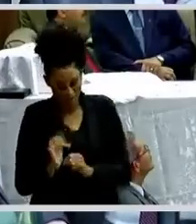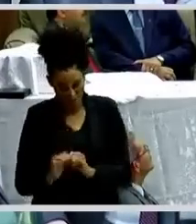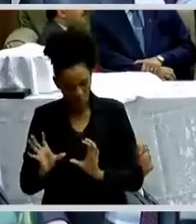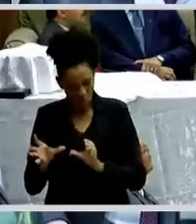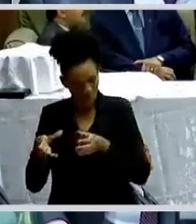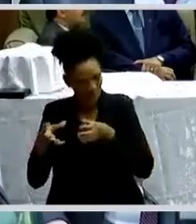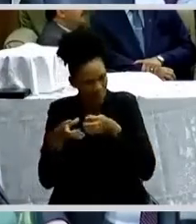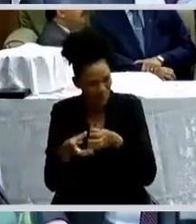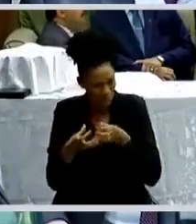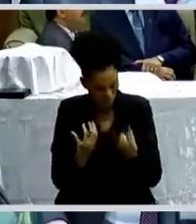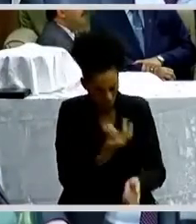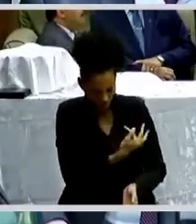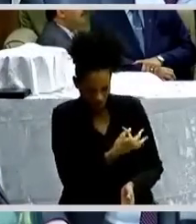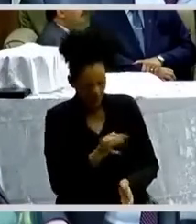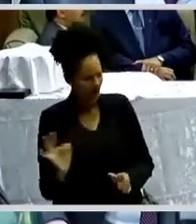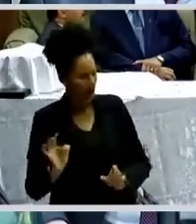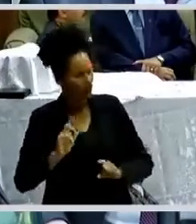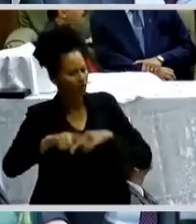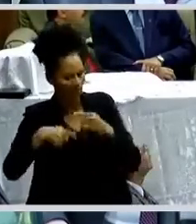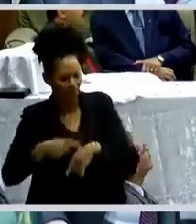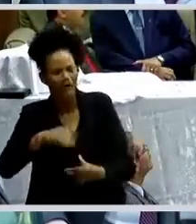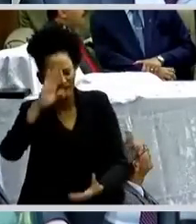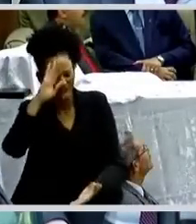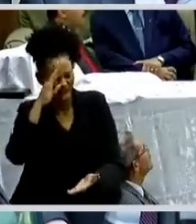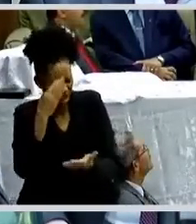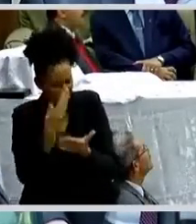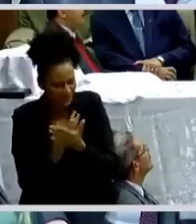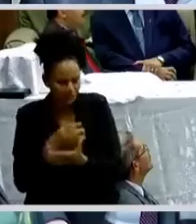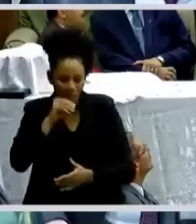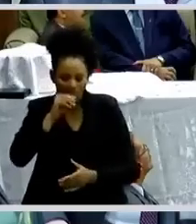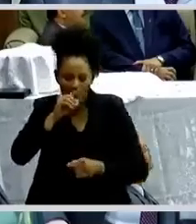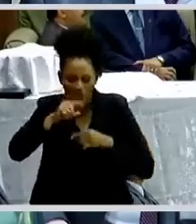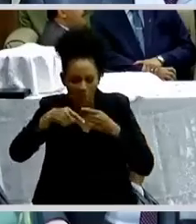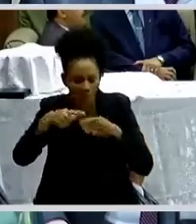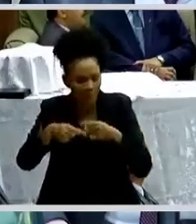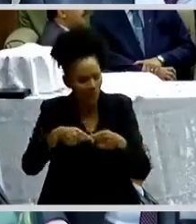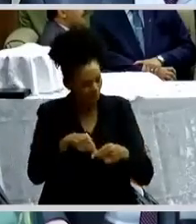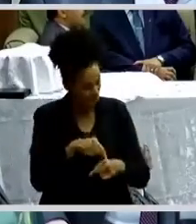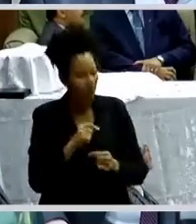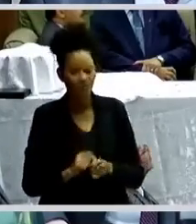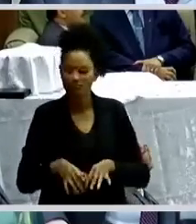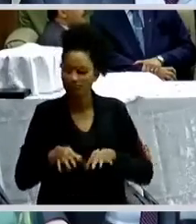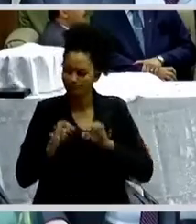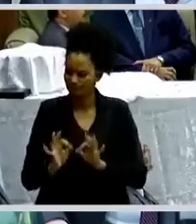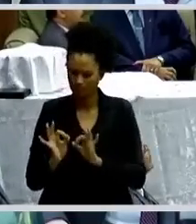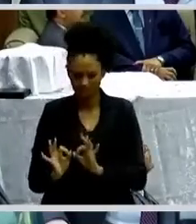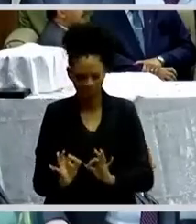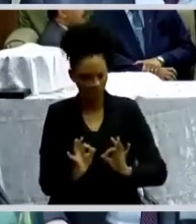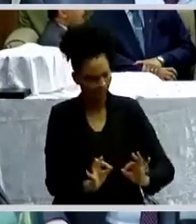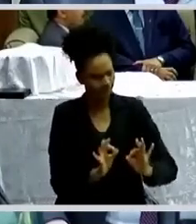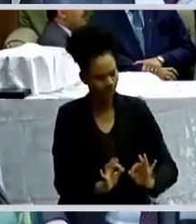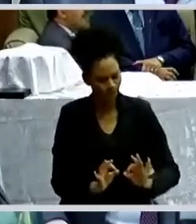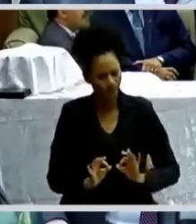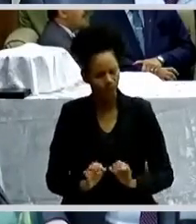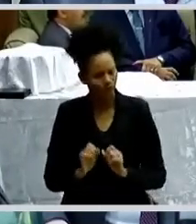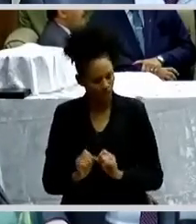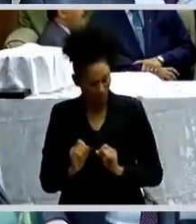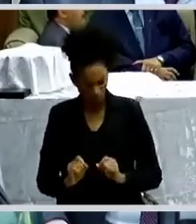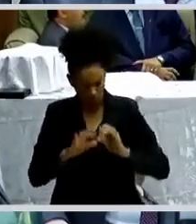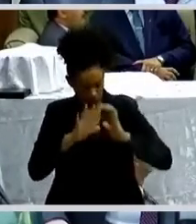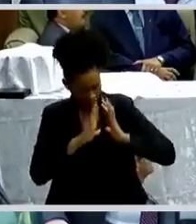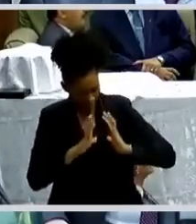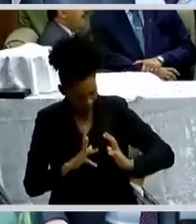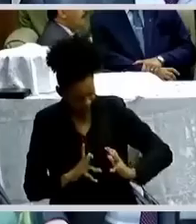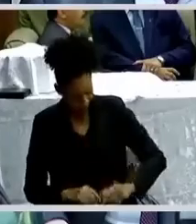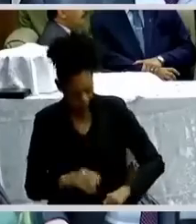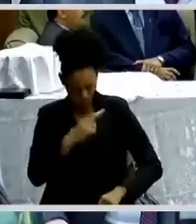abaixo, acreditavam na tradição oral e se baseava nela para manter a ordem pública e a ordem da limpeza religiosa,